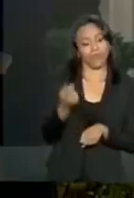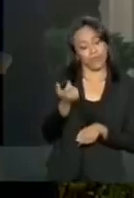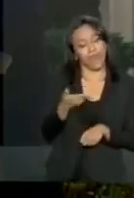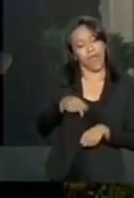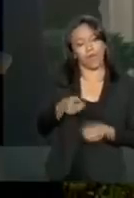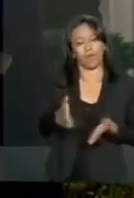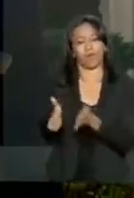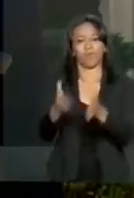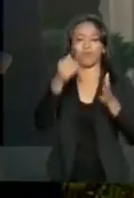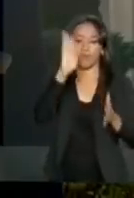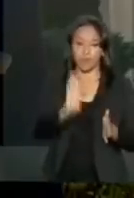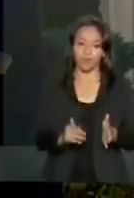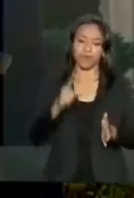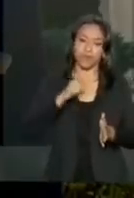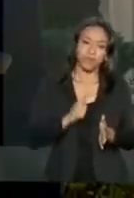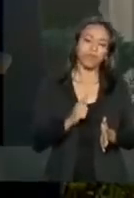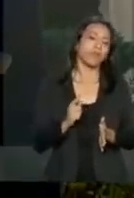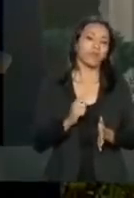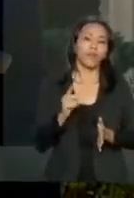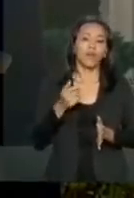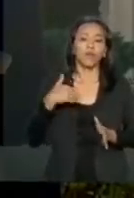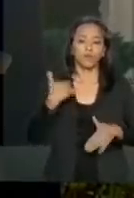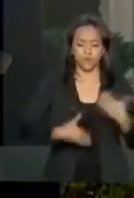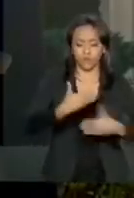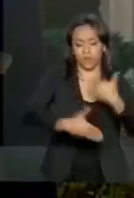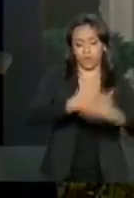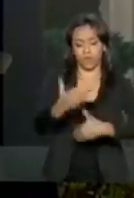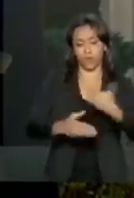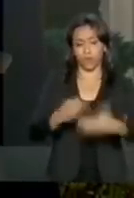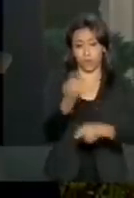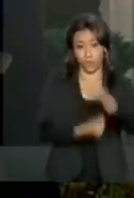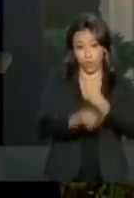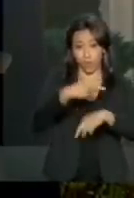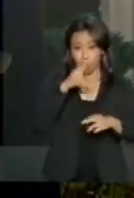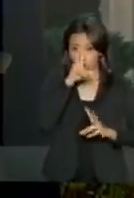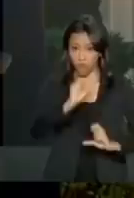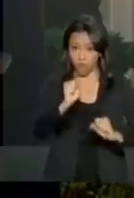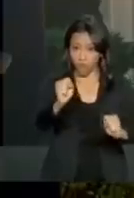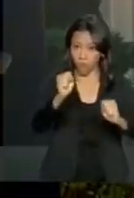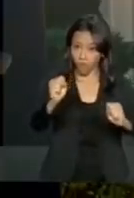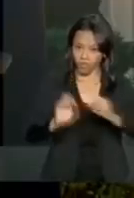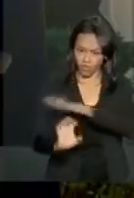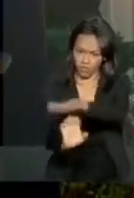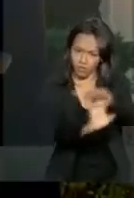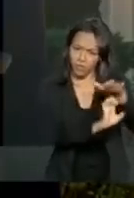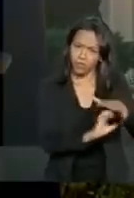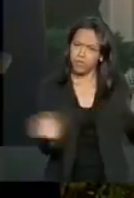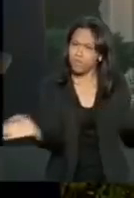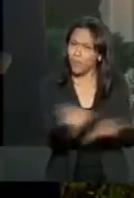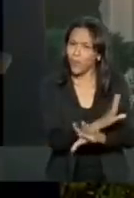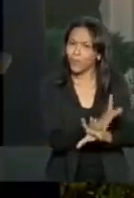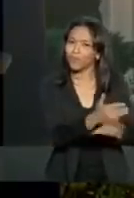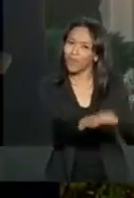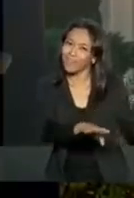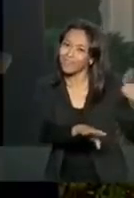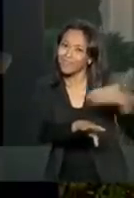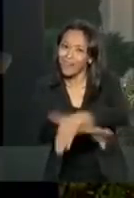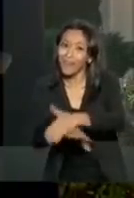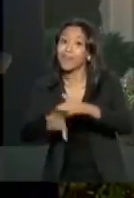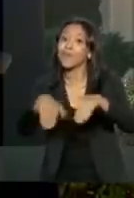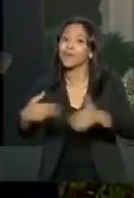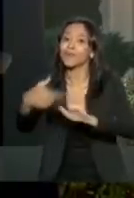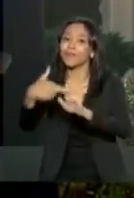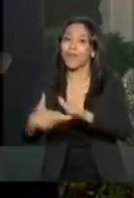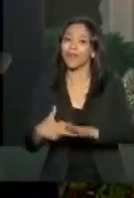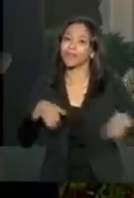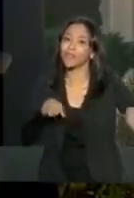Brasil tenha um crescimento econômico forte. Nossas empresas estão prontas para entrar quando essas regras do jogo